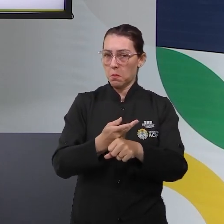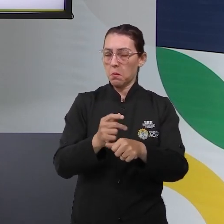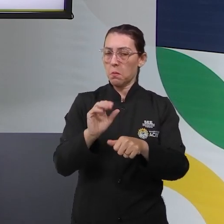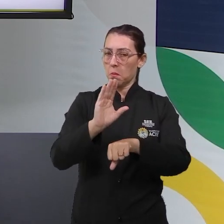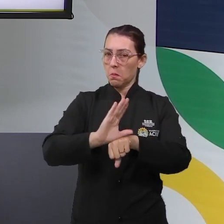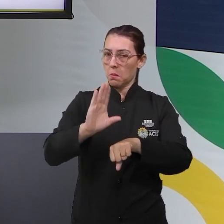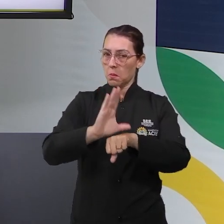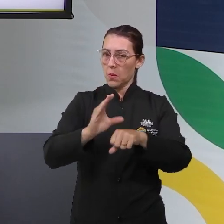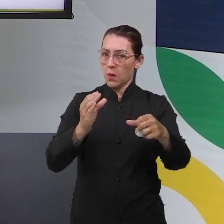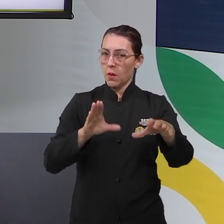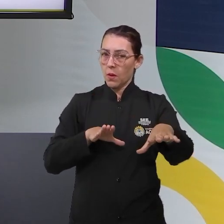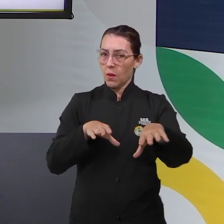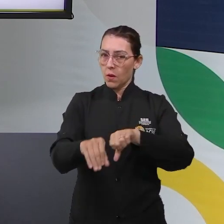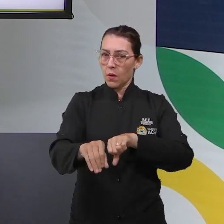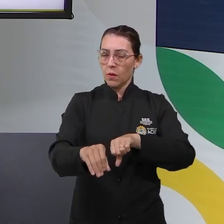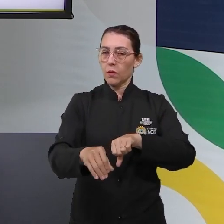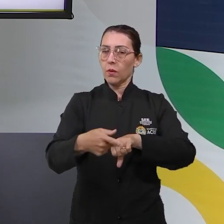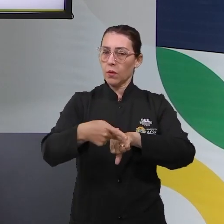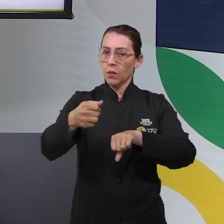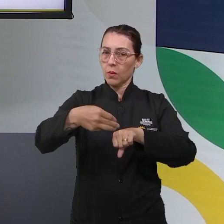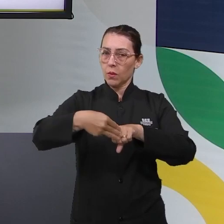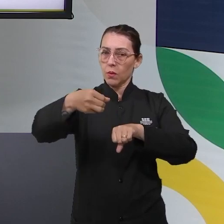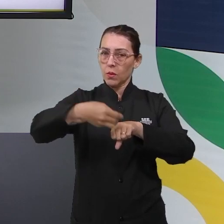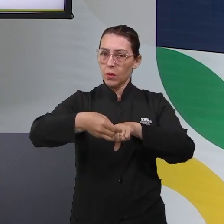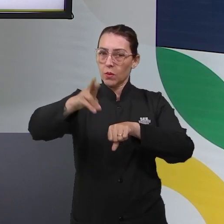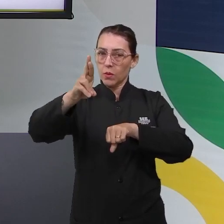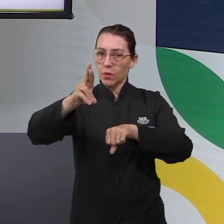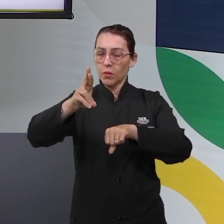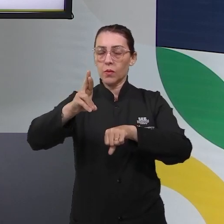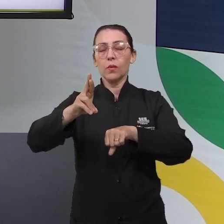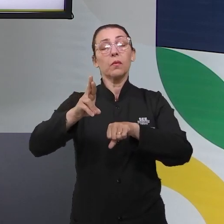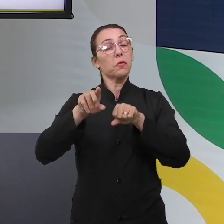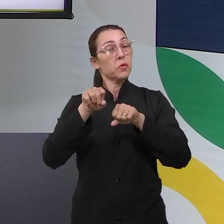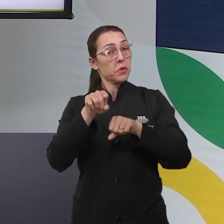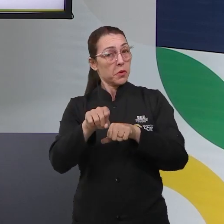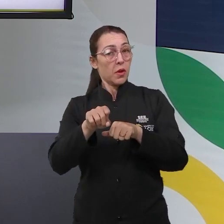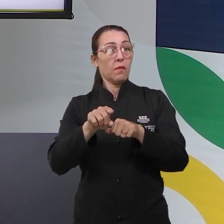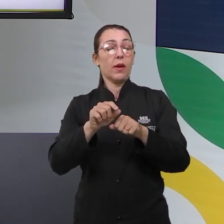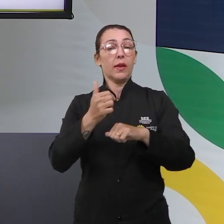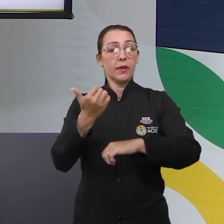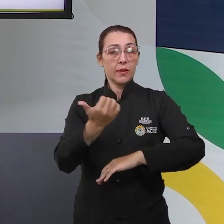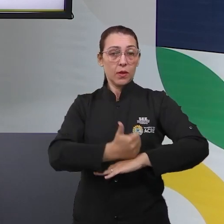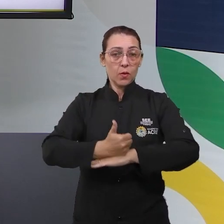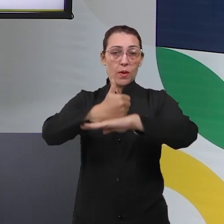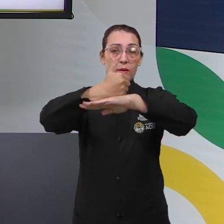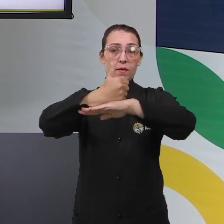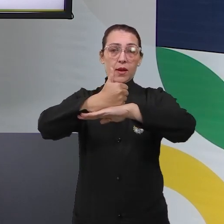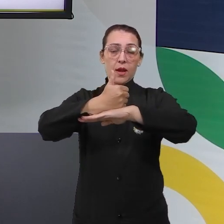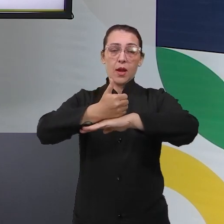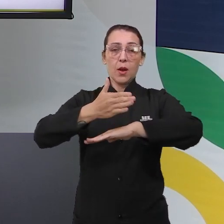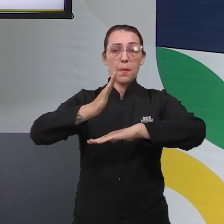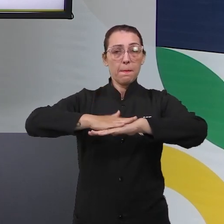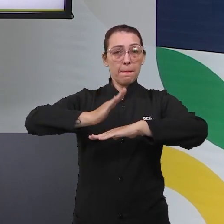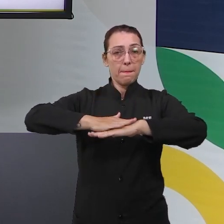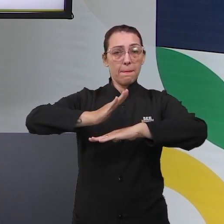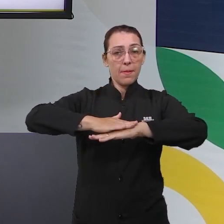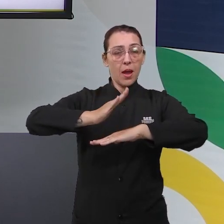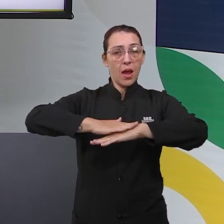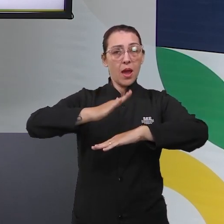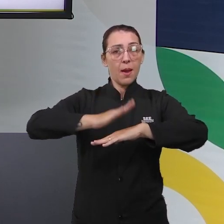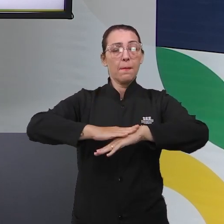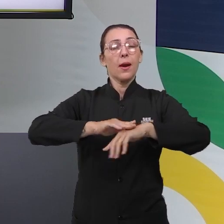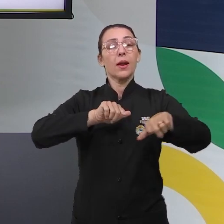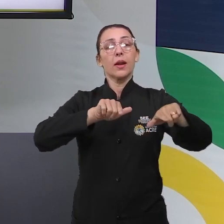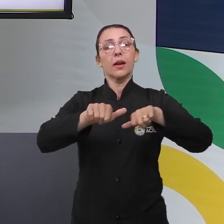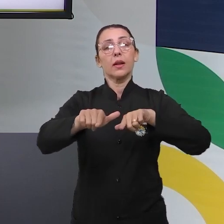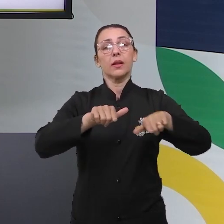cursos, formações, especializações, mestrado, doutorado, ou seja, você vai se qualificando cada vez mais para